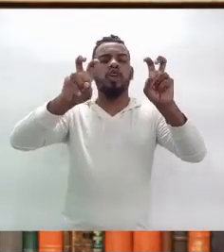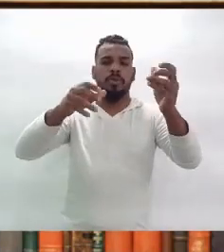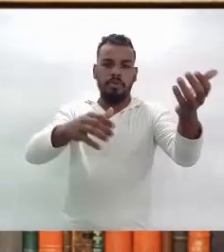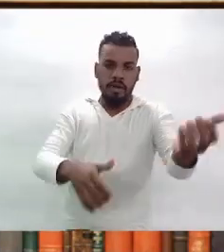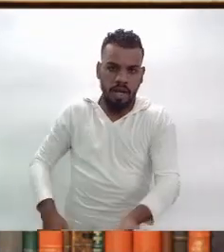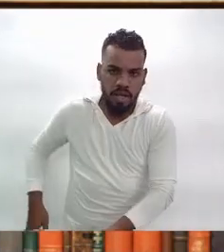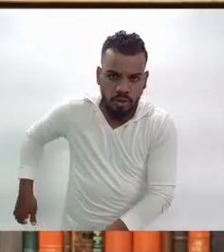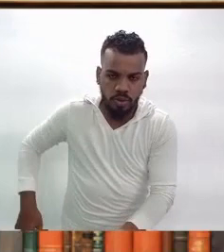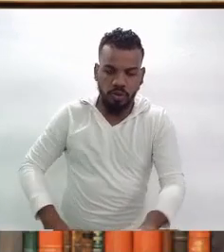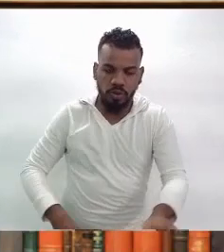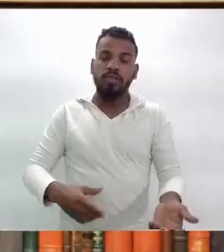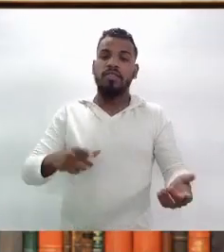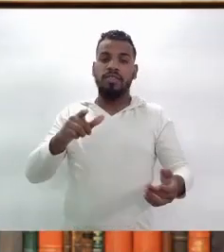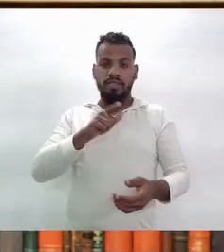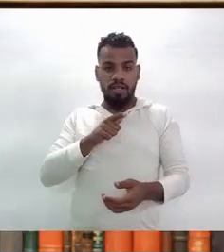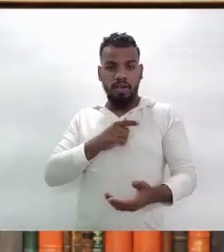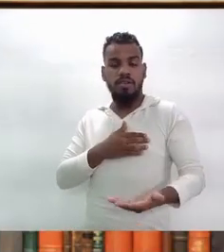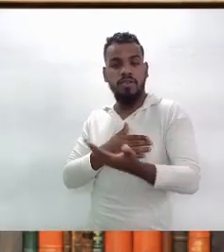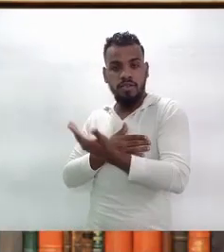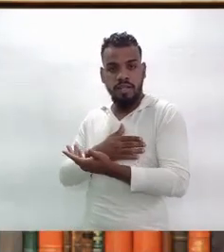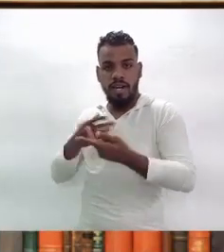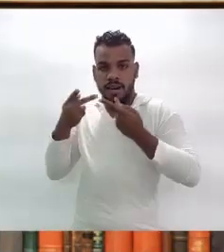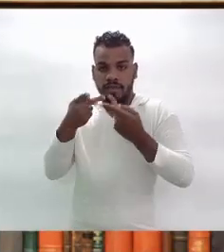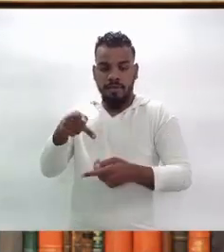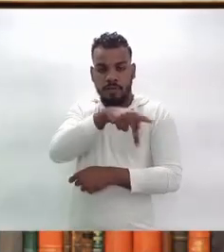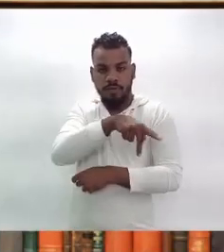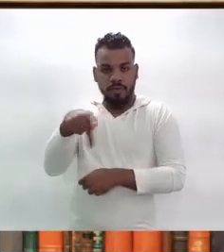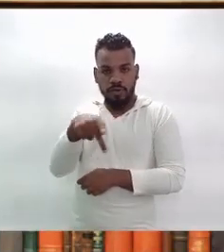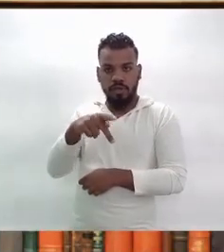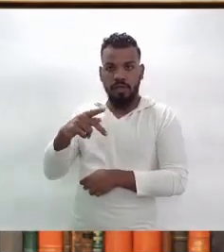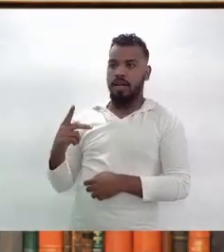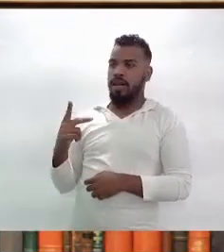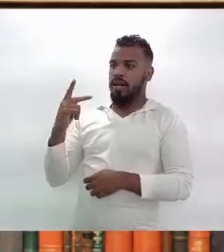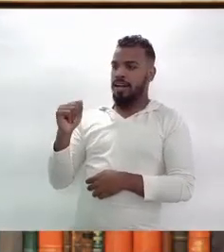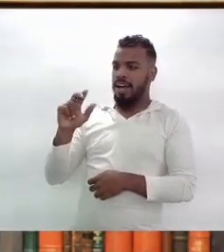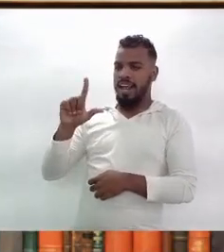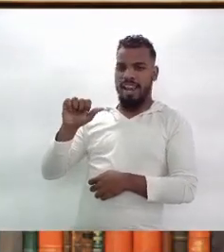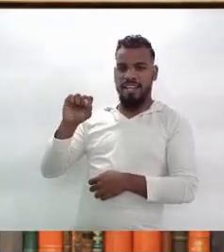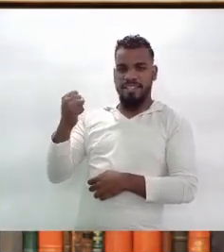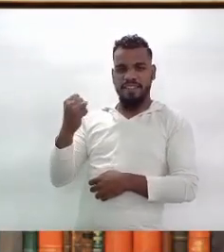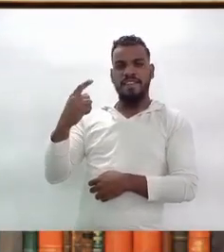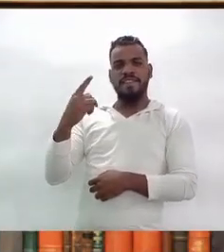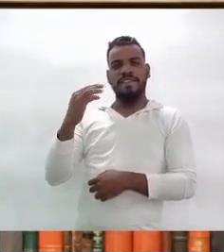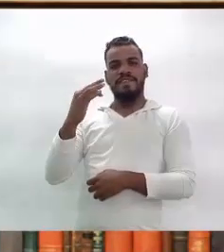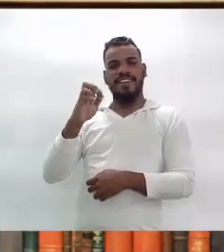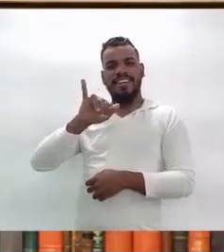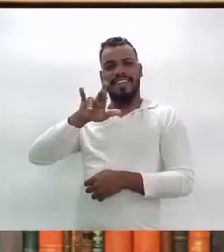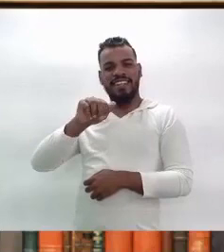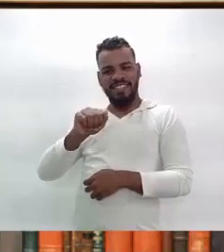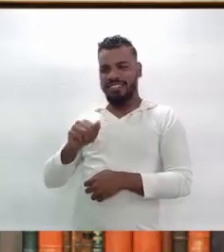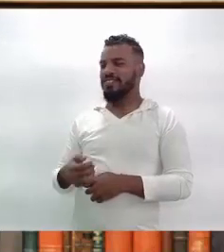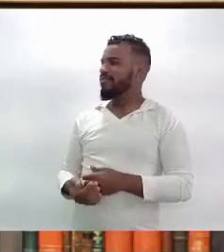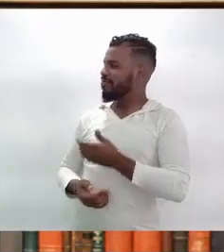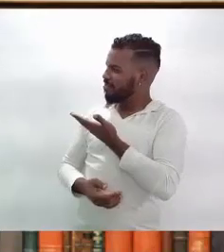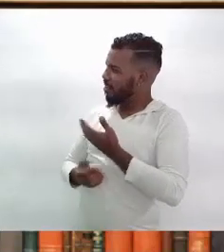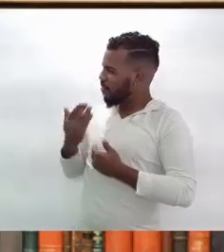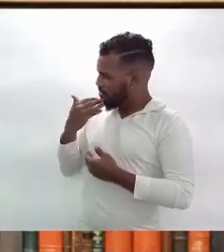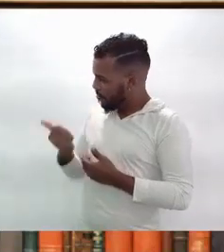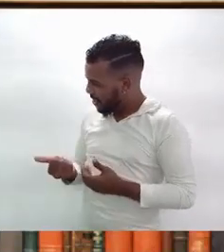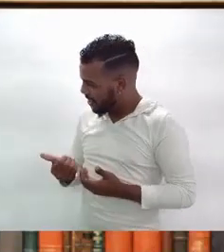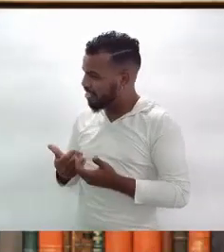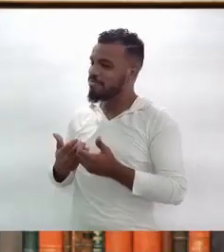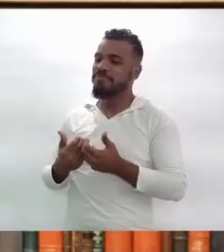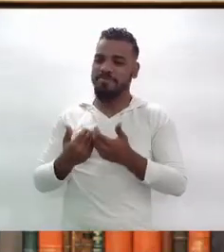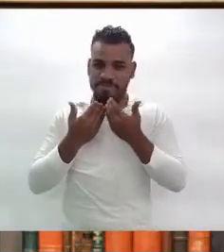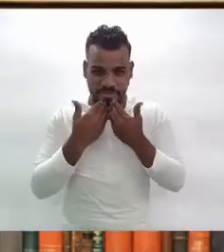para nós temos hoje a visita da professora Carlas Ferreira. Tudo bem, professora? Tudo bem, professor, como vai?